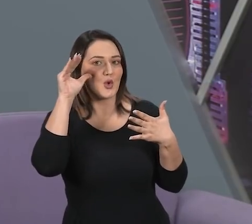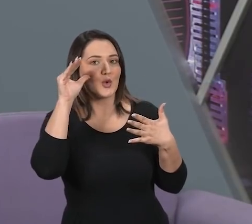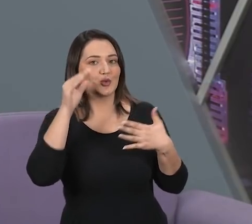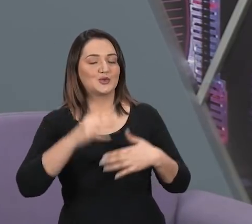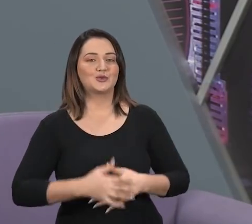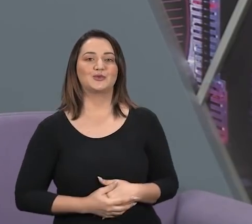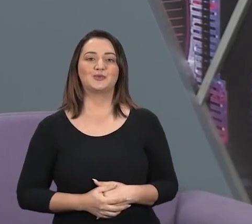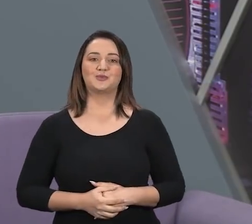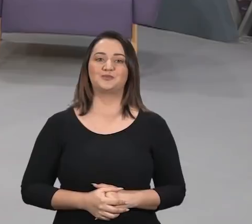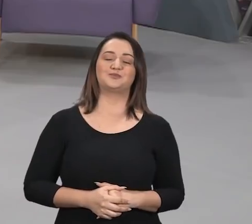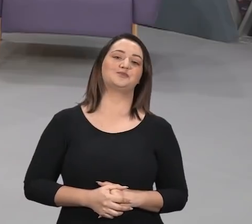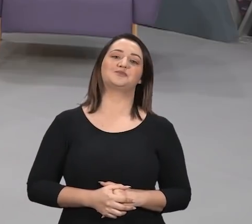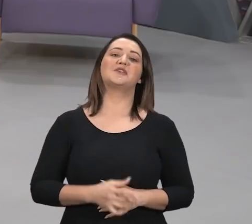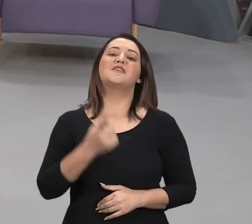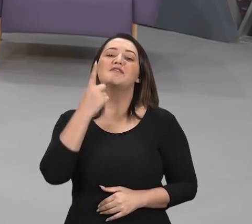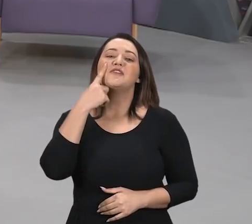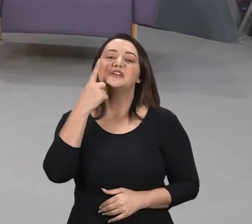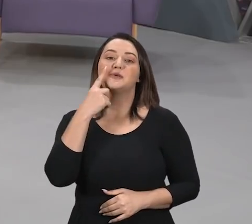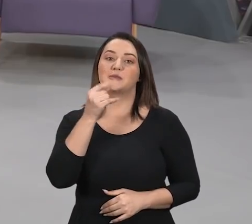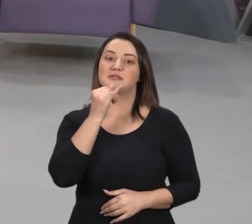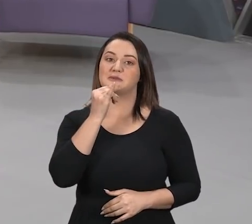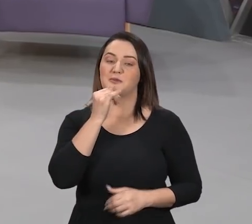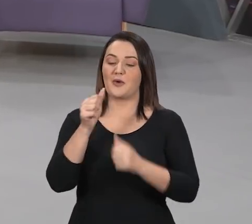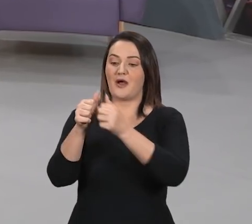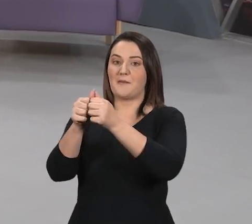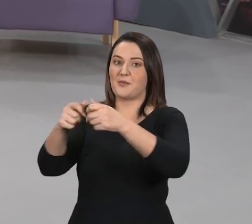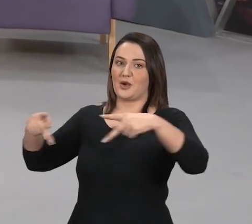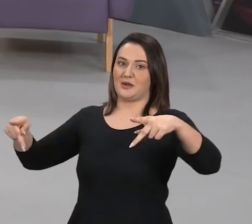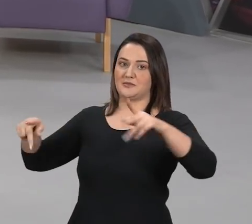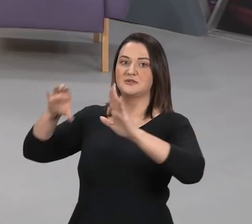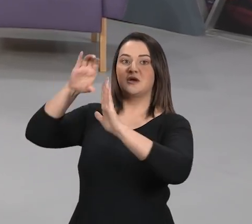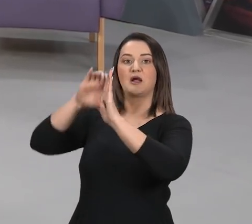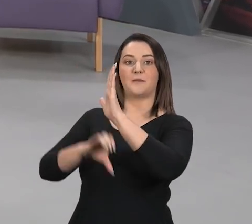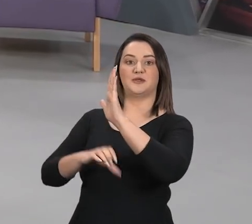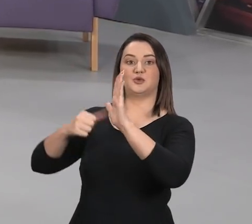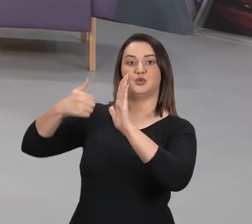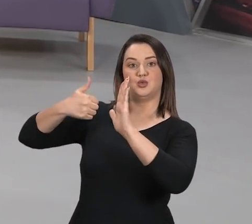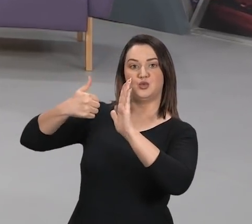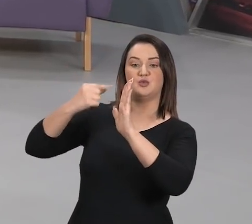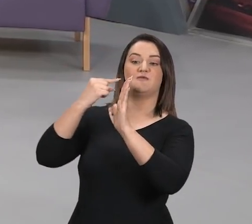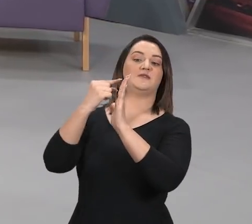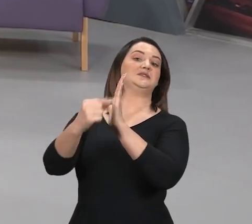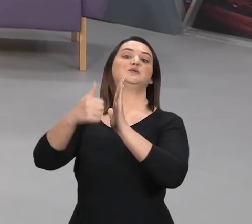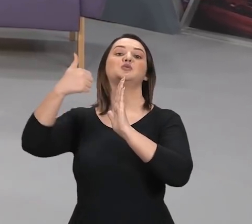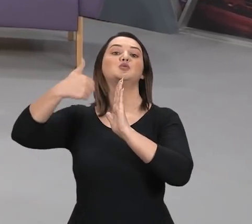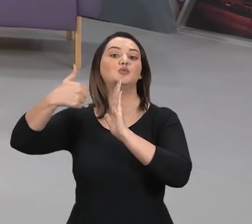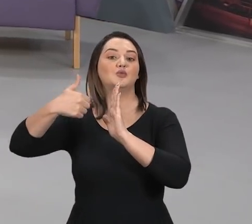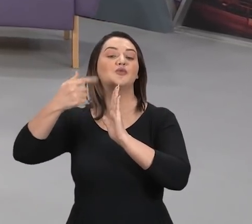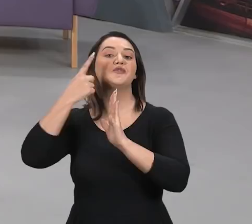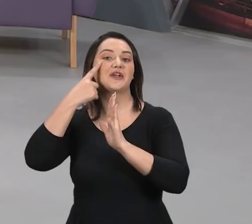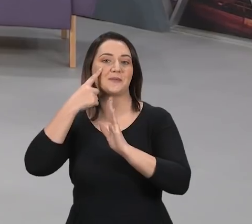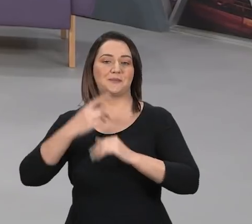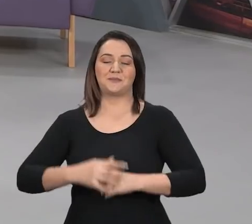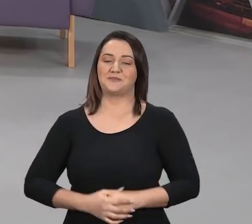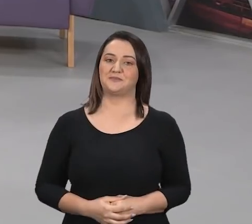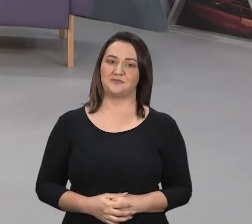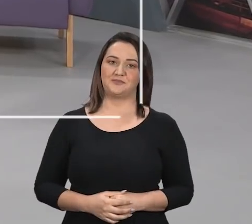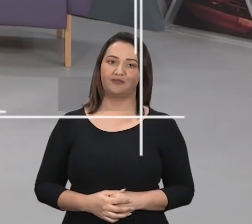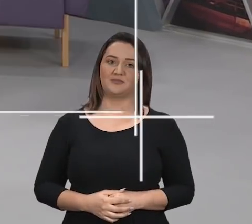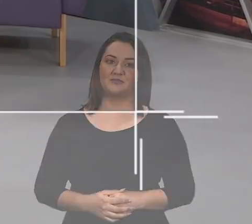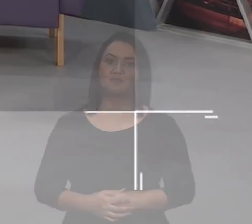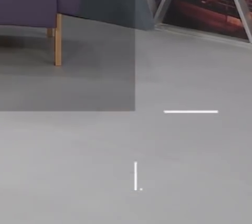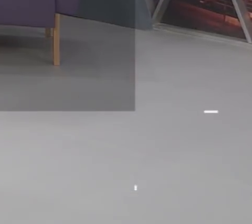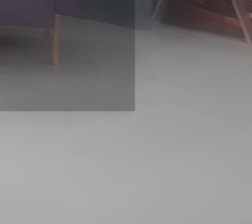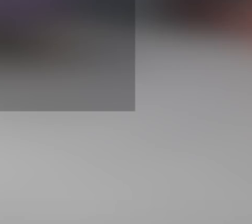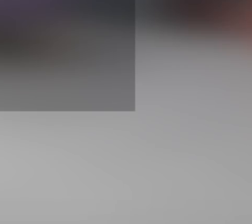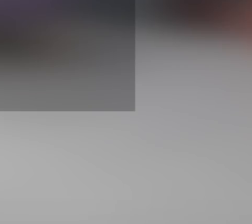esse assunto. Veja só o que diz a palavra de Deus em Apocalipse, capítulo número 1, versículo número 1. Diz